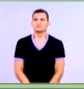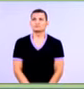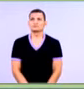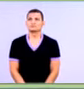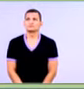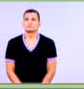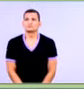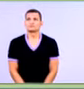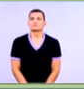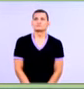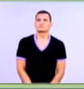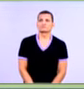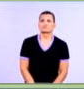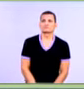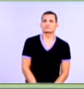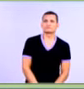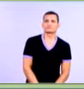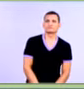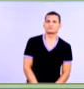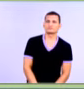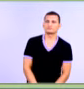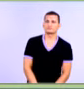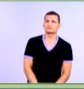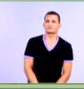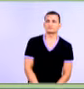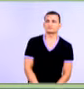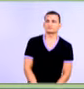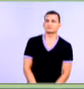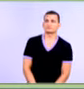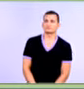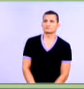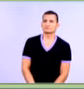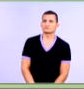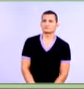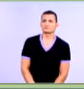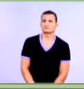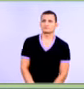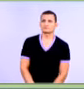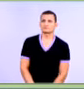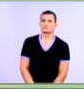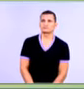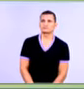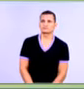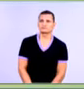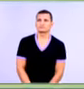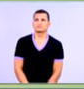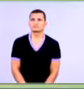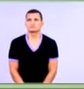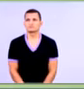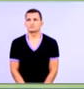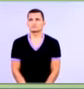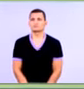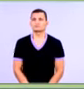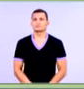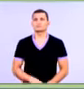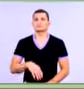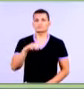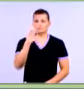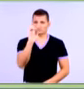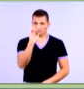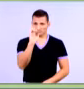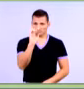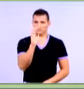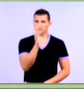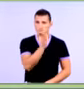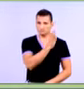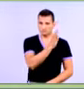melhor novamente isso daí, né? Então, ó, quando eu entro pelo lado esquerdo e é